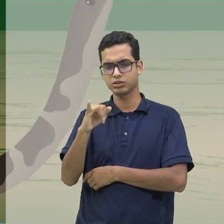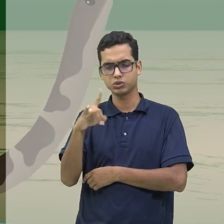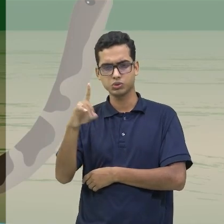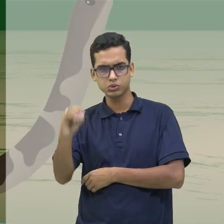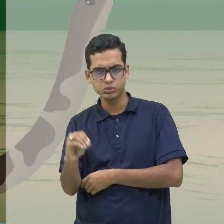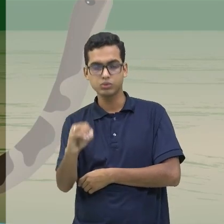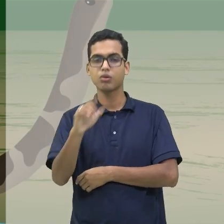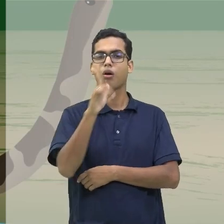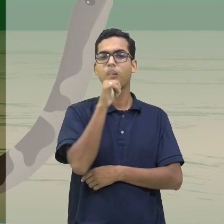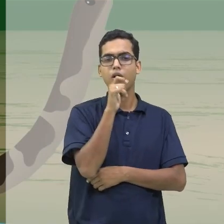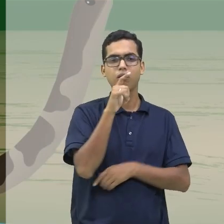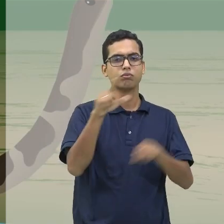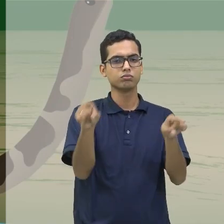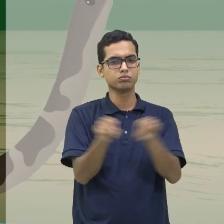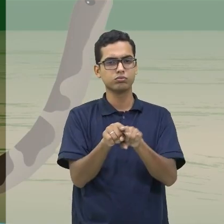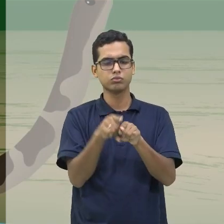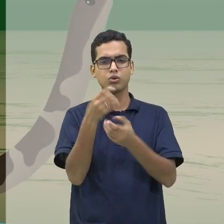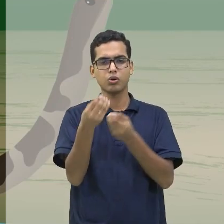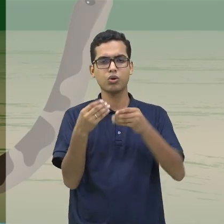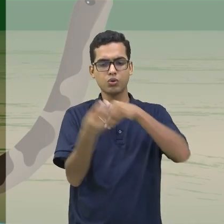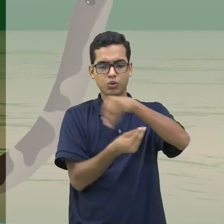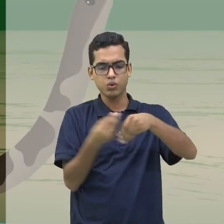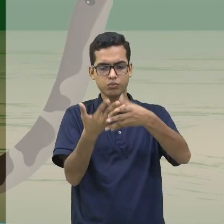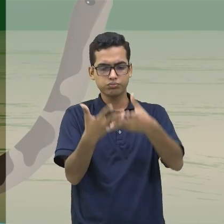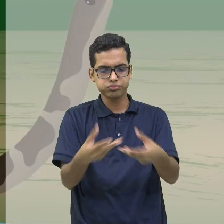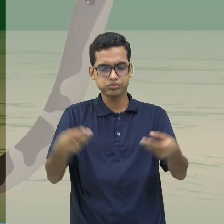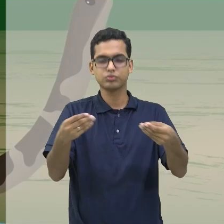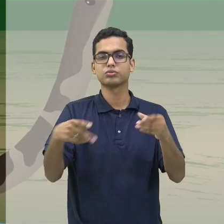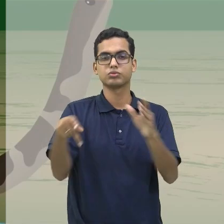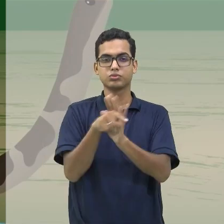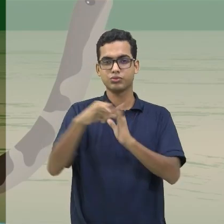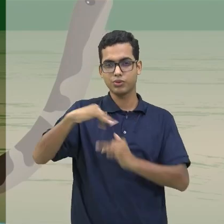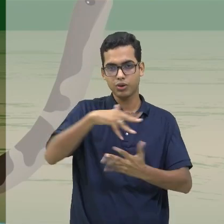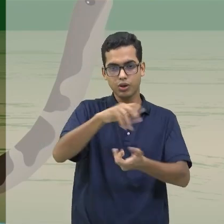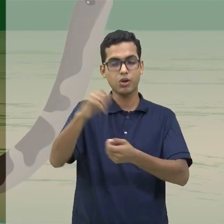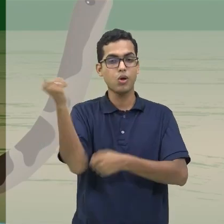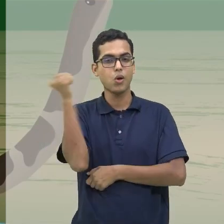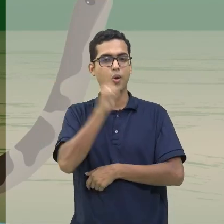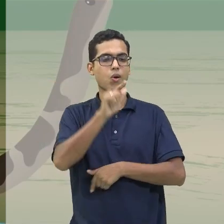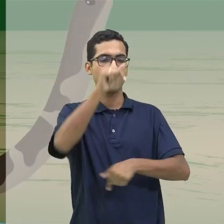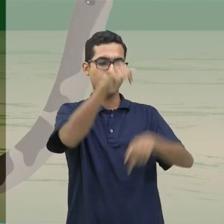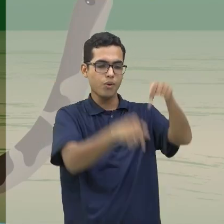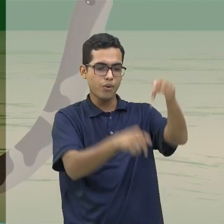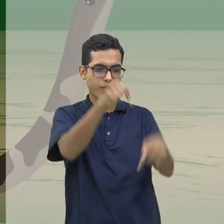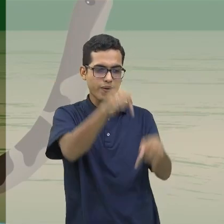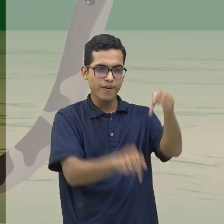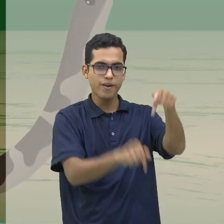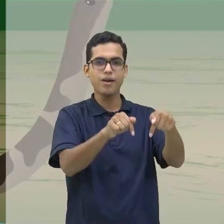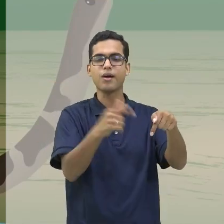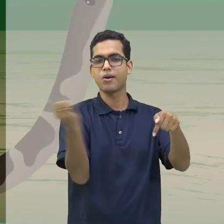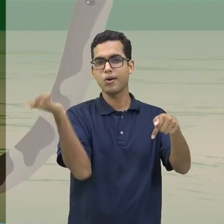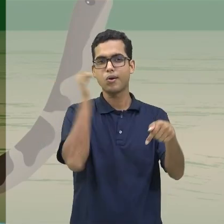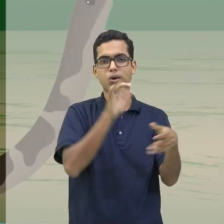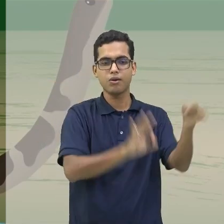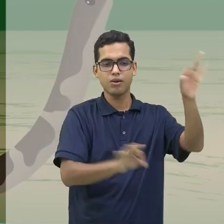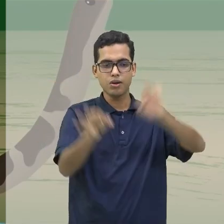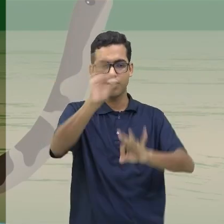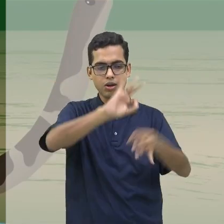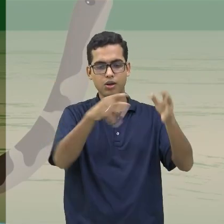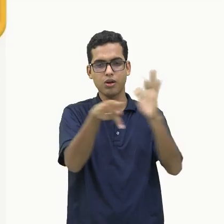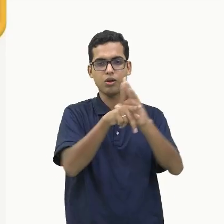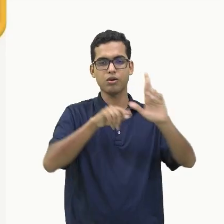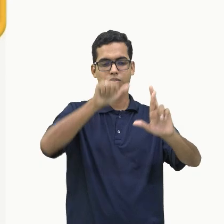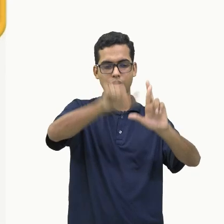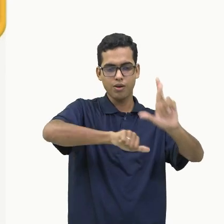né, de solvente universal, pois permite que as reações químicas ocorram. Como a água é importante, né,